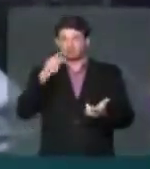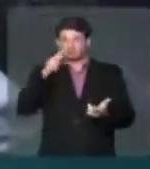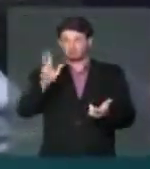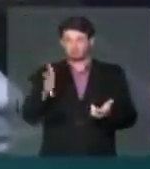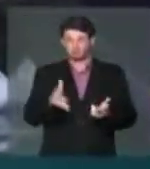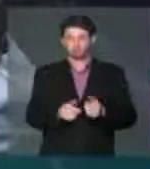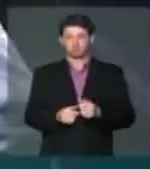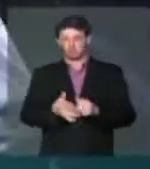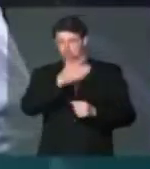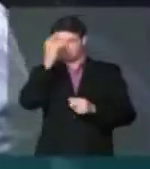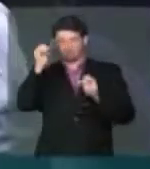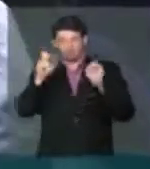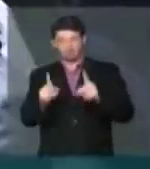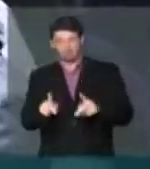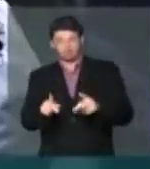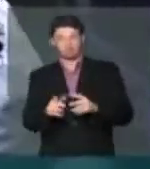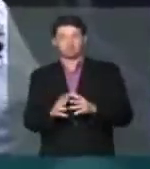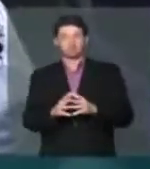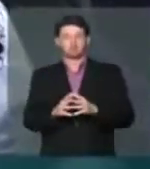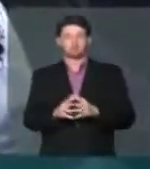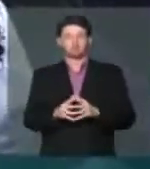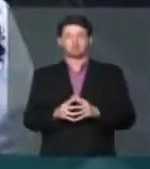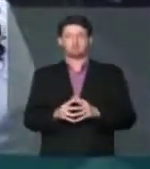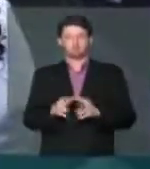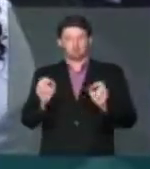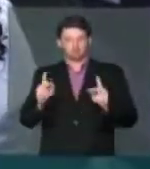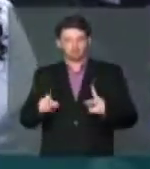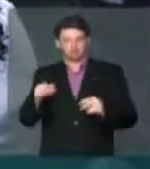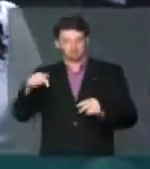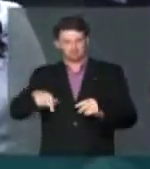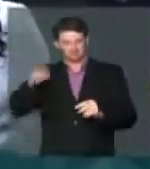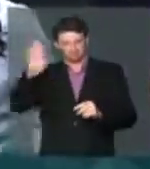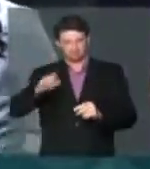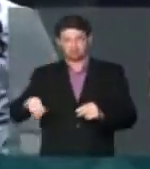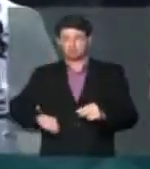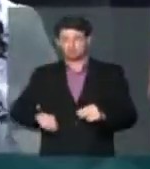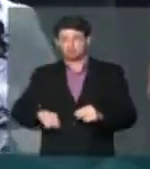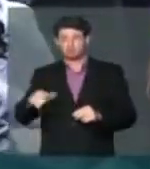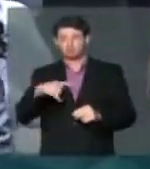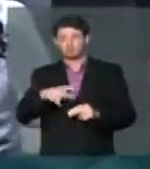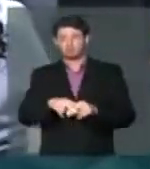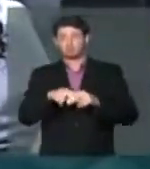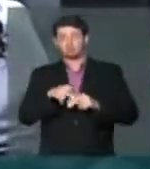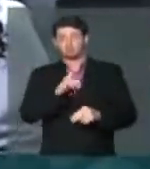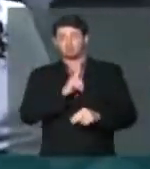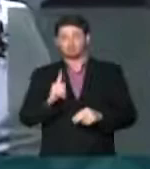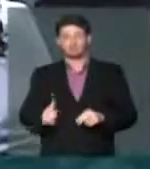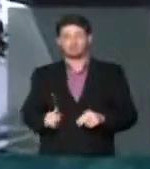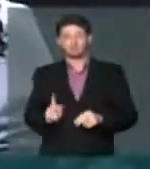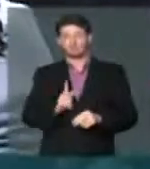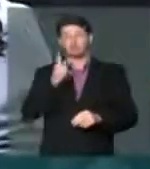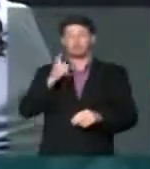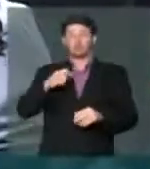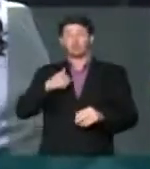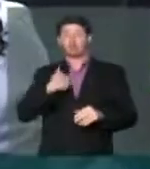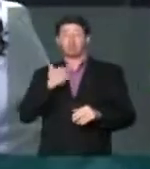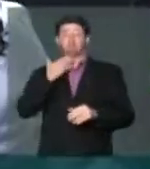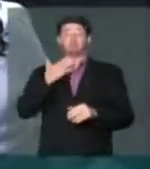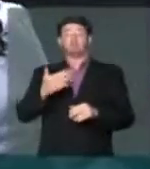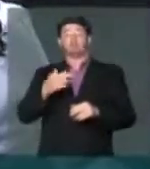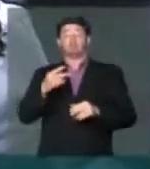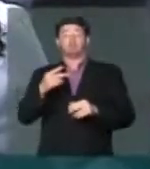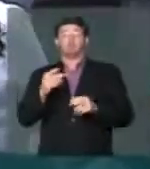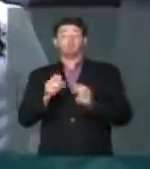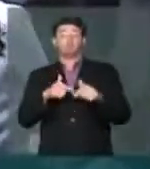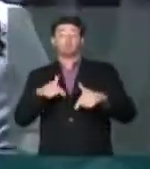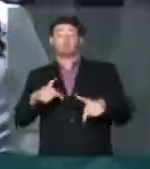a questão dos aposentados. Os aposentados brasileiros estão sofrendo com o governo que se diz do Partido dos